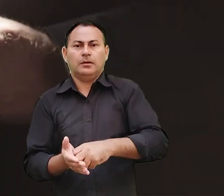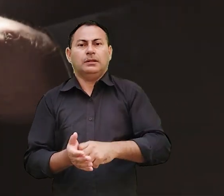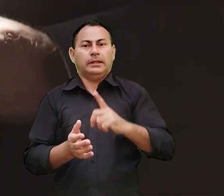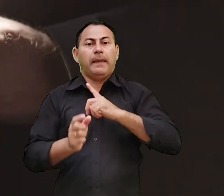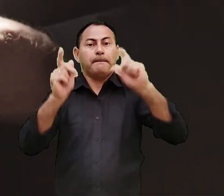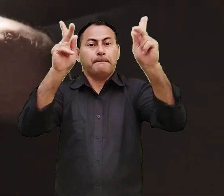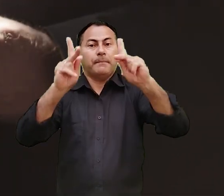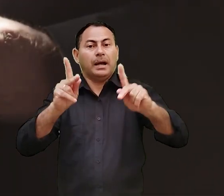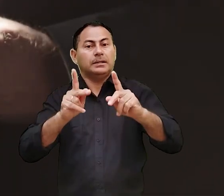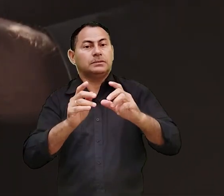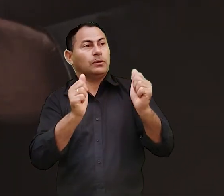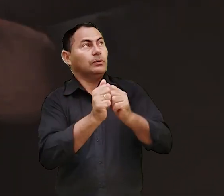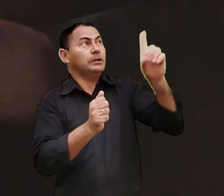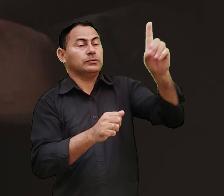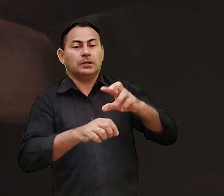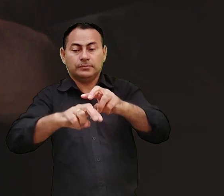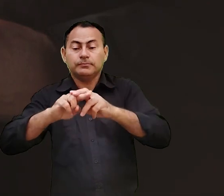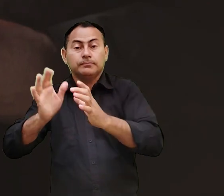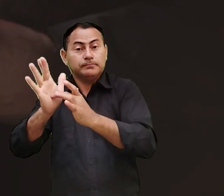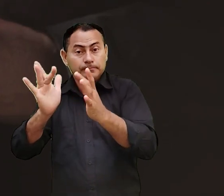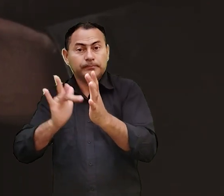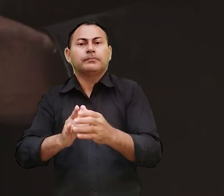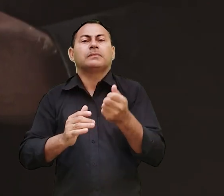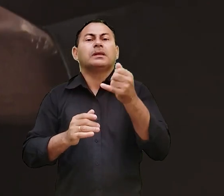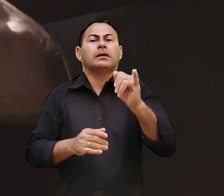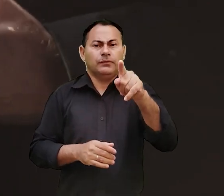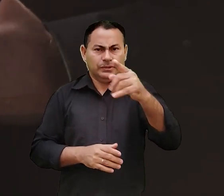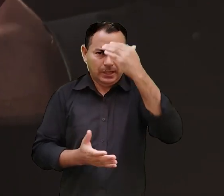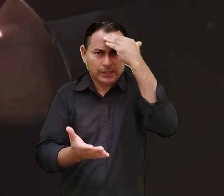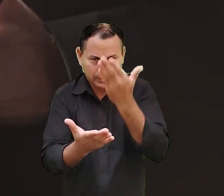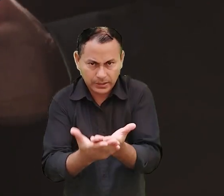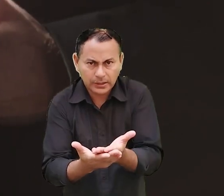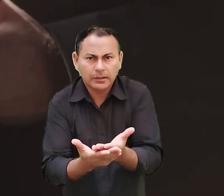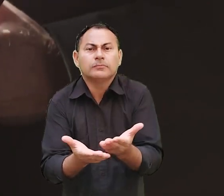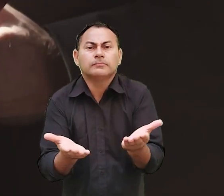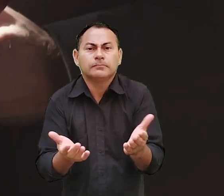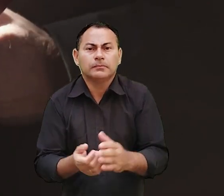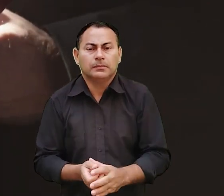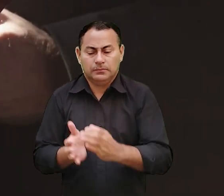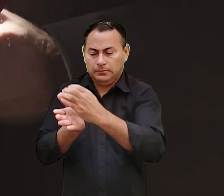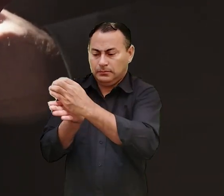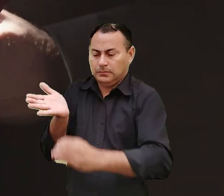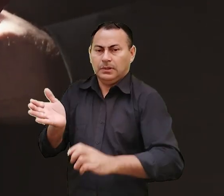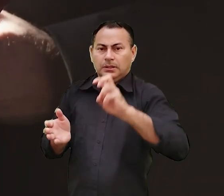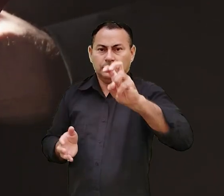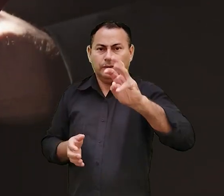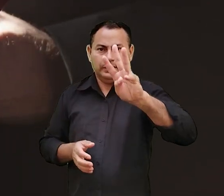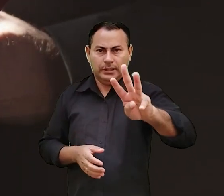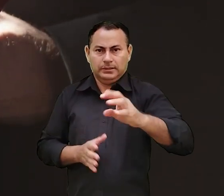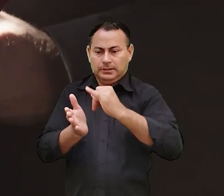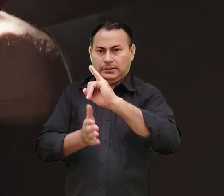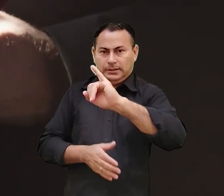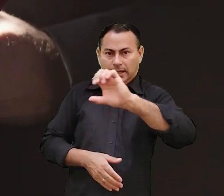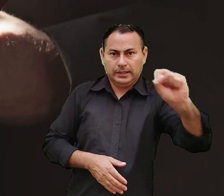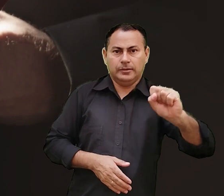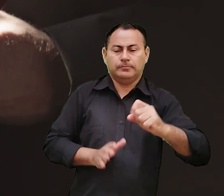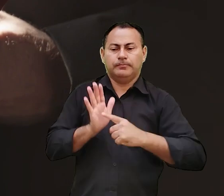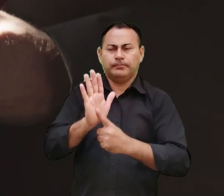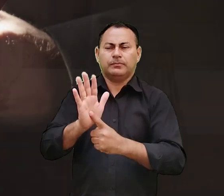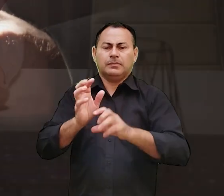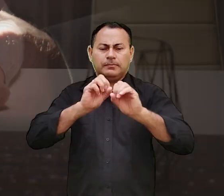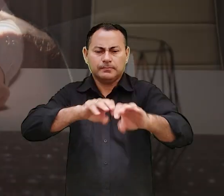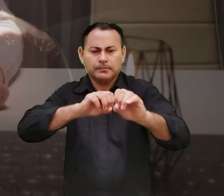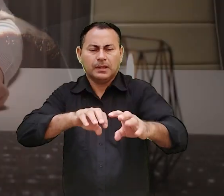ficar em paz com Deus está sobre Jesus. E aí, você acredita nisto? O capítulo 53 de Isaías é